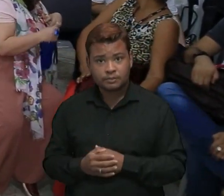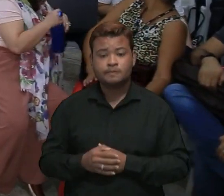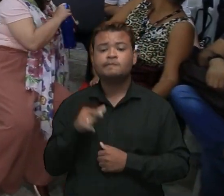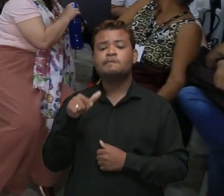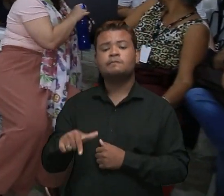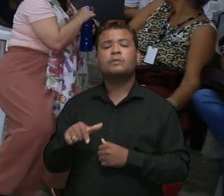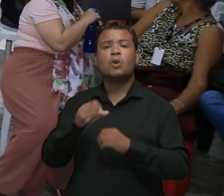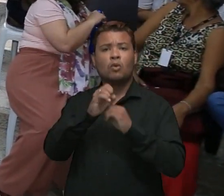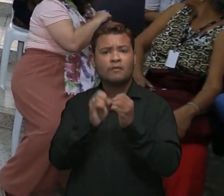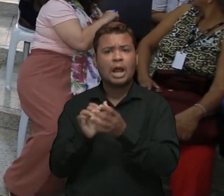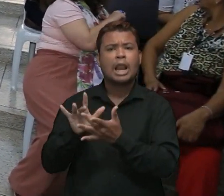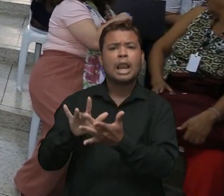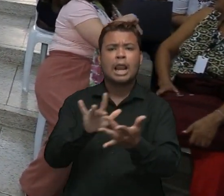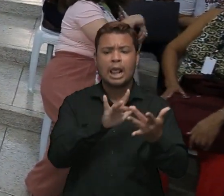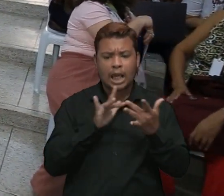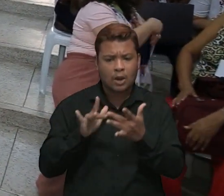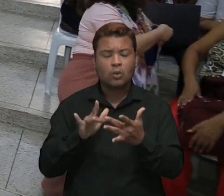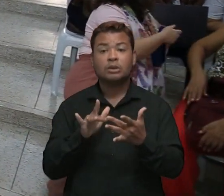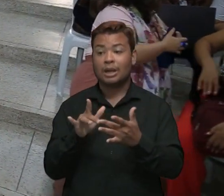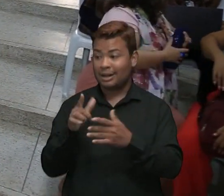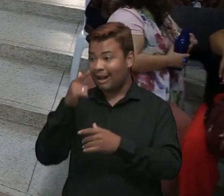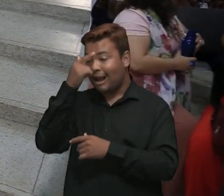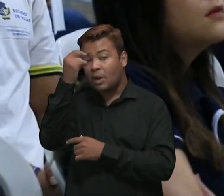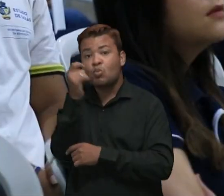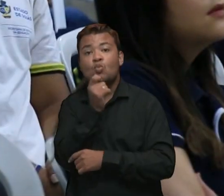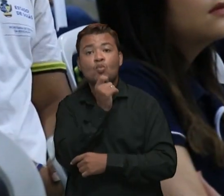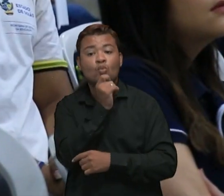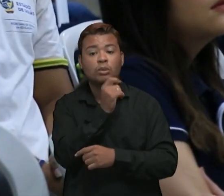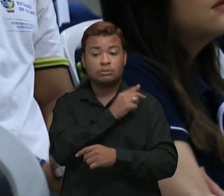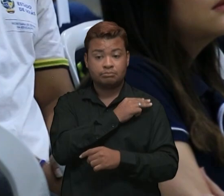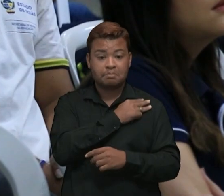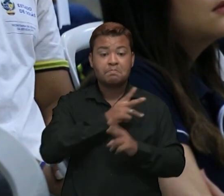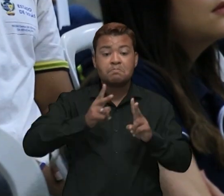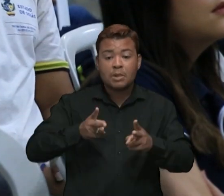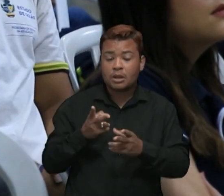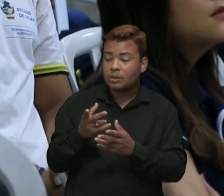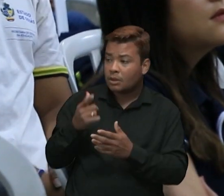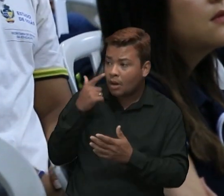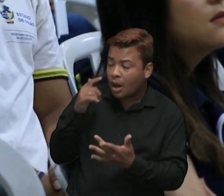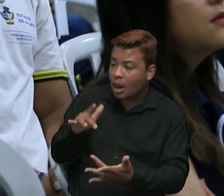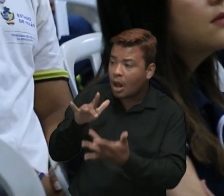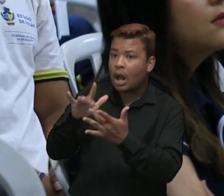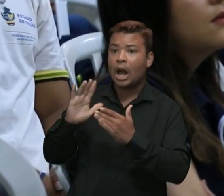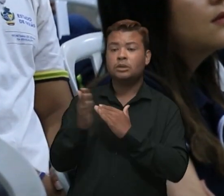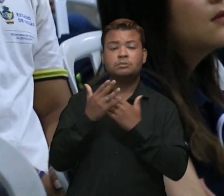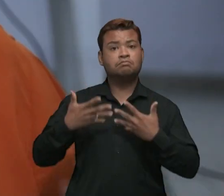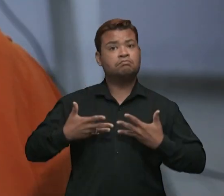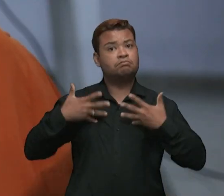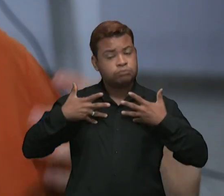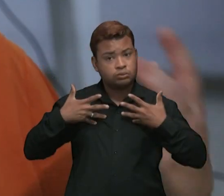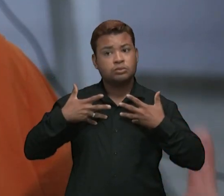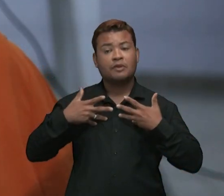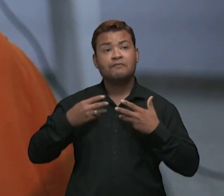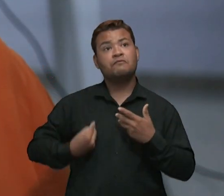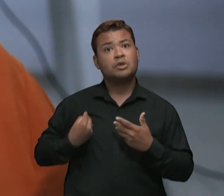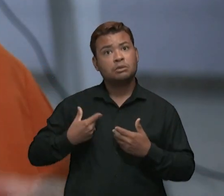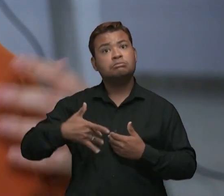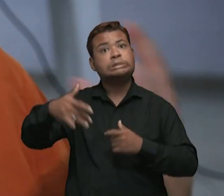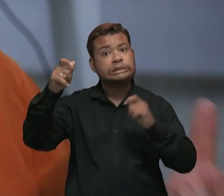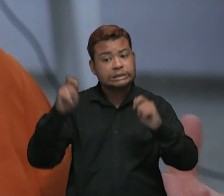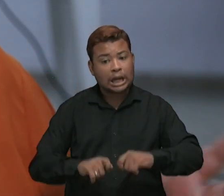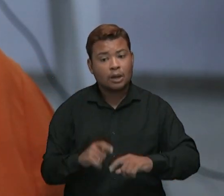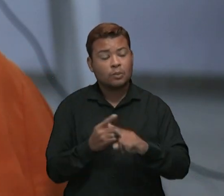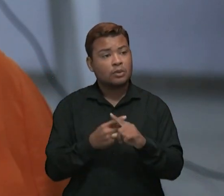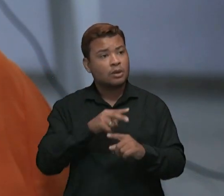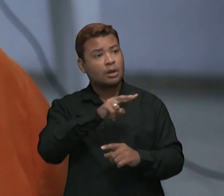têm com a UFG antes mesmo da graduação, ainda no ensino médio, serve como motivacional, como um projeto de vida, né? Porque eles olham para vocês e eles